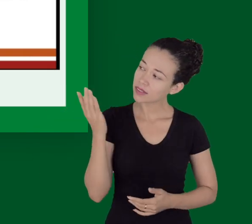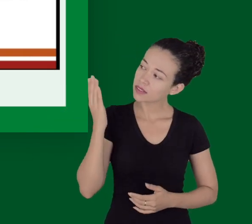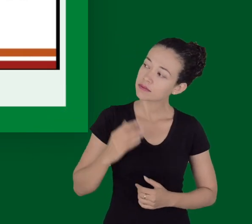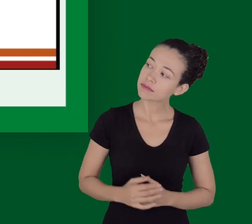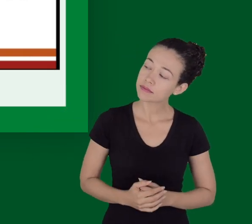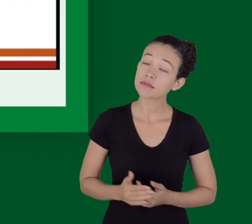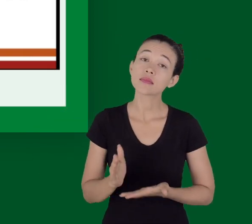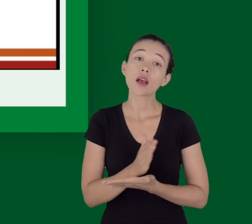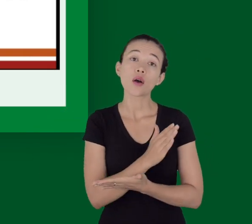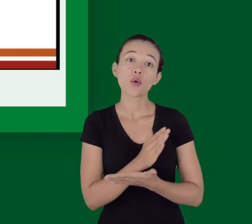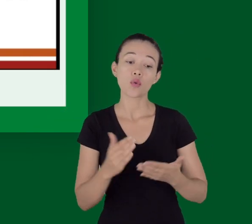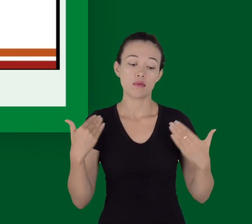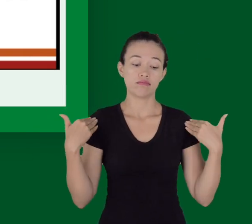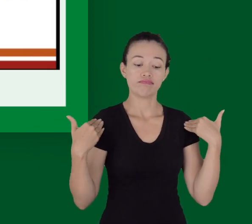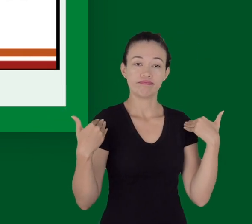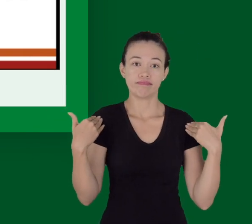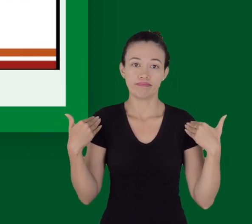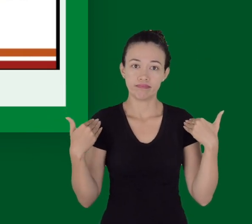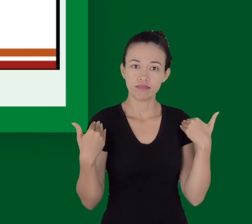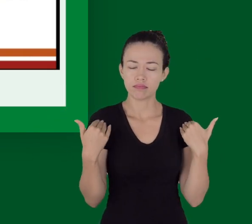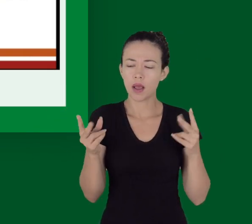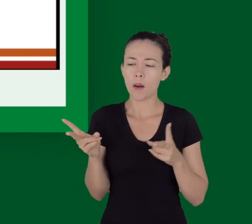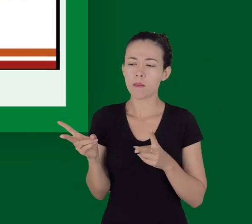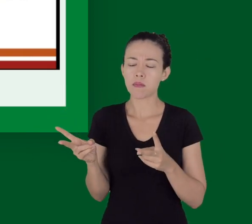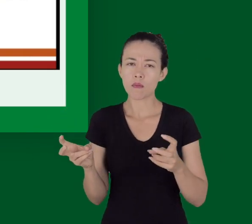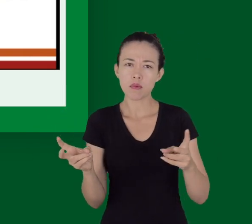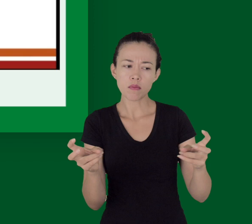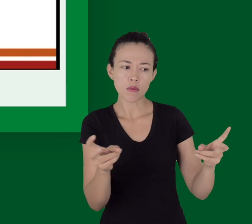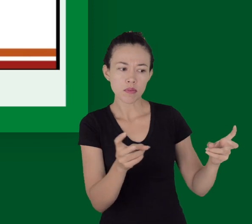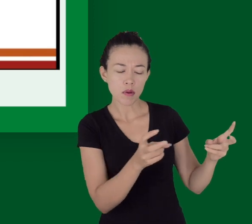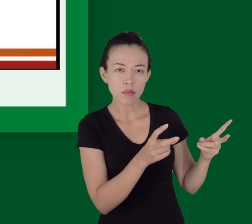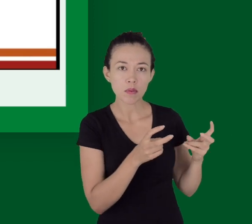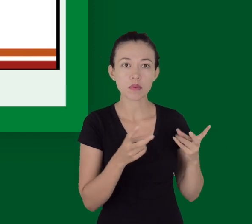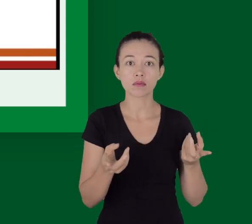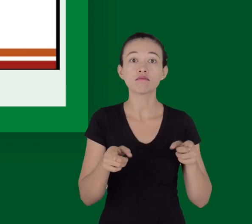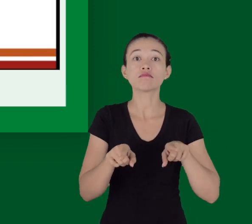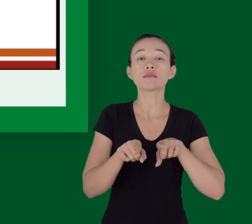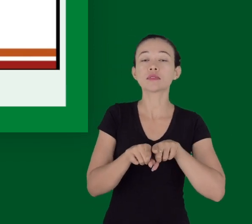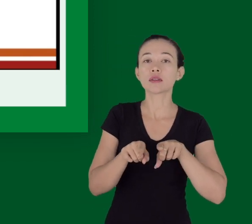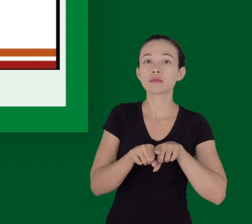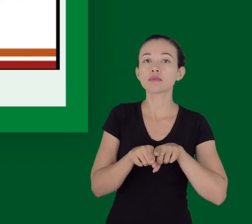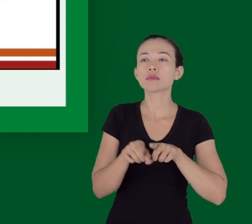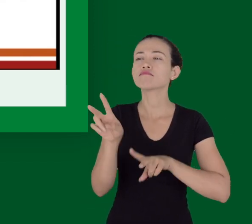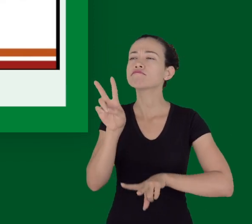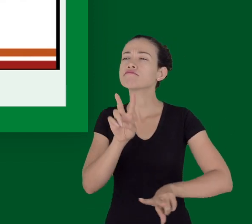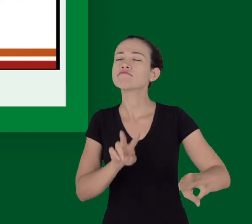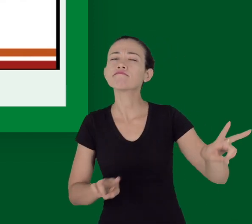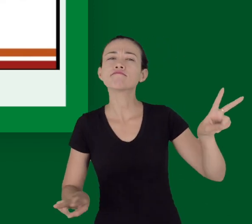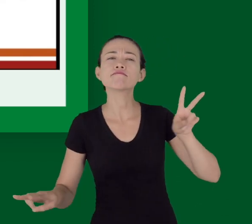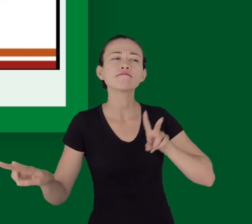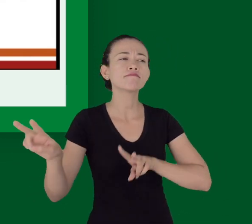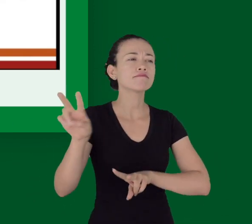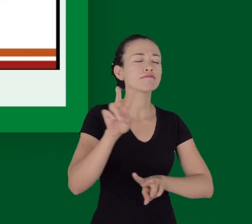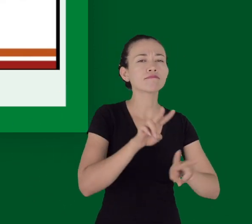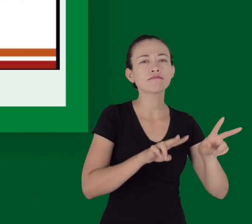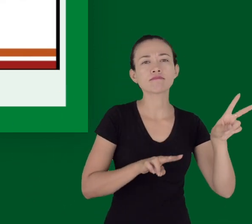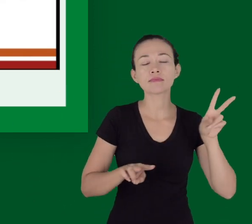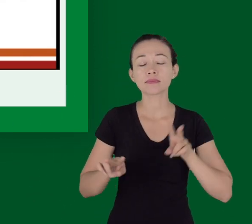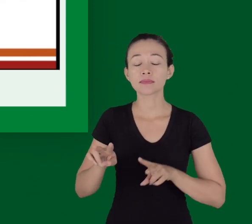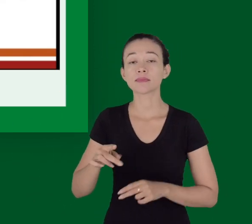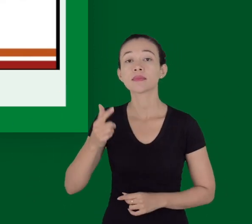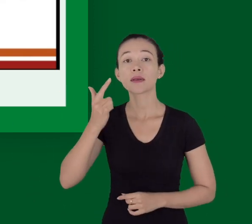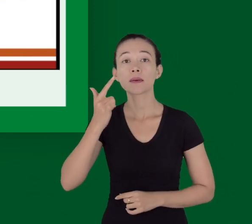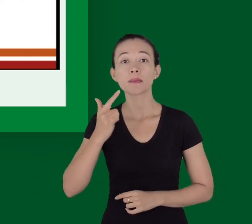funções motoras, funções de execução de um modo geral; a região parietal, que nós temos a percepção